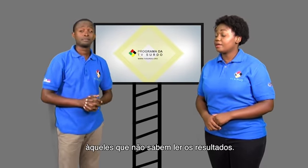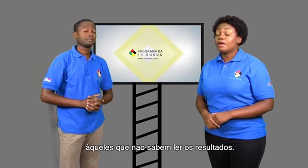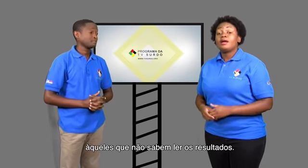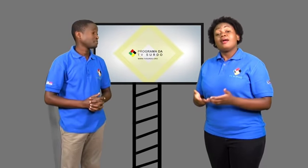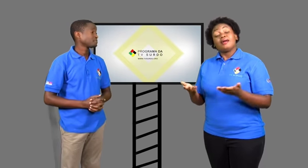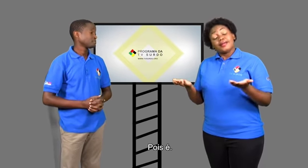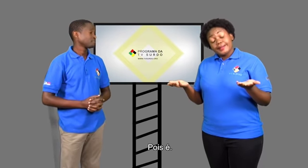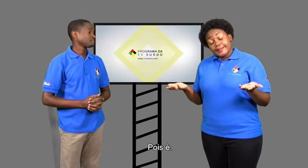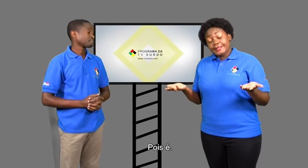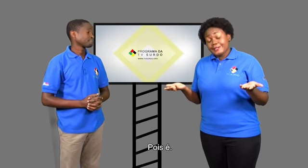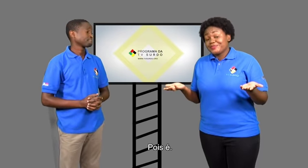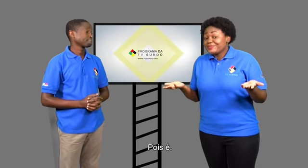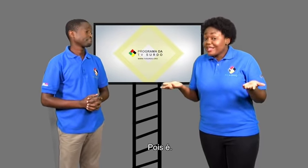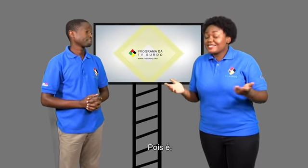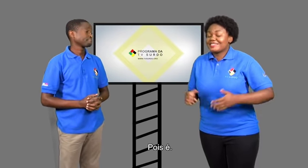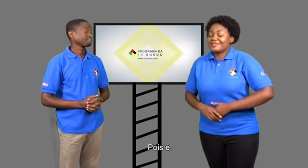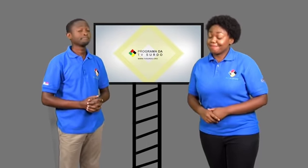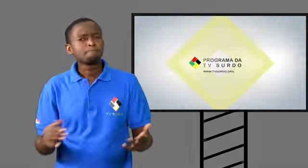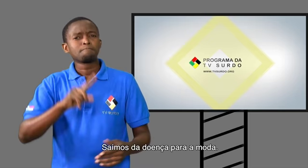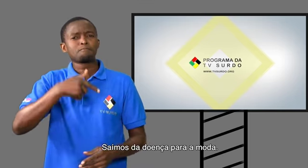resultados. Pois é.